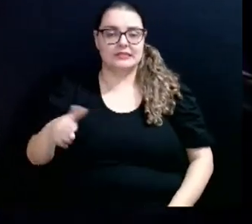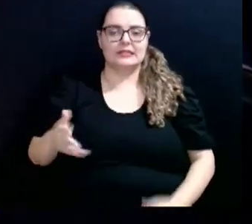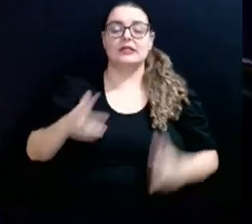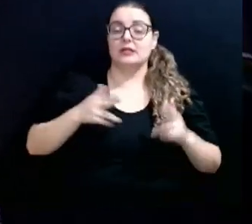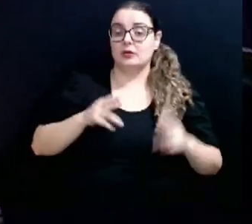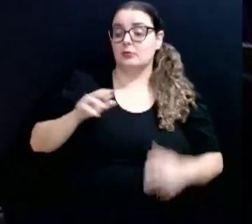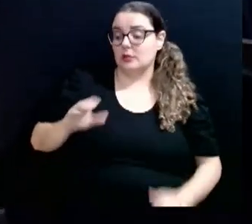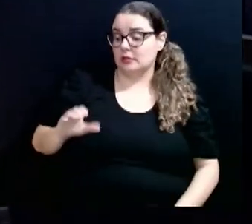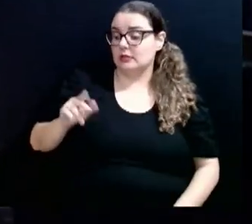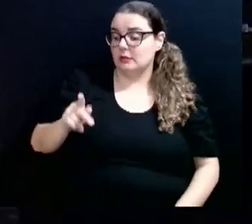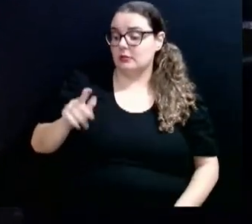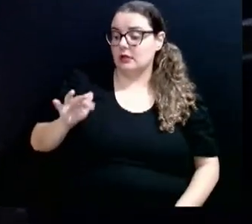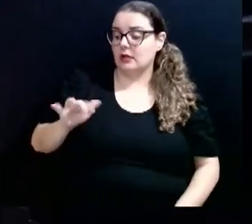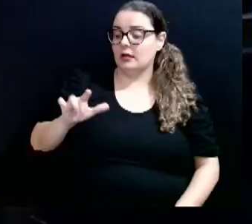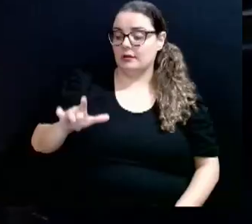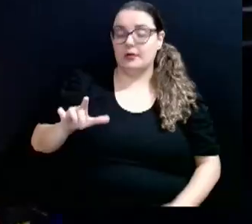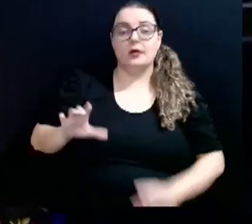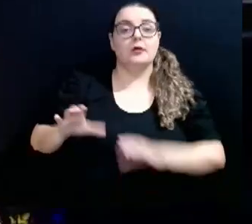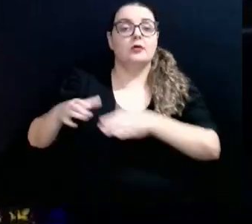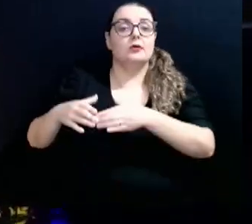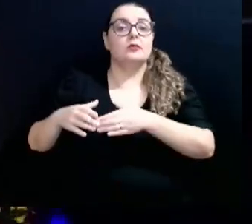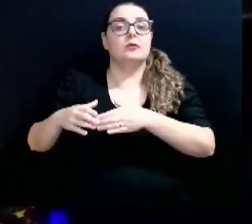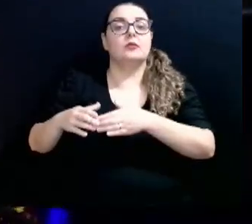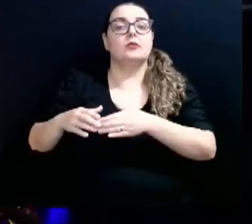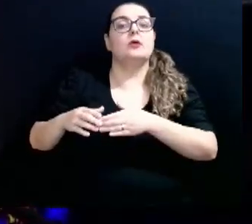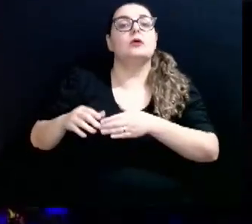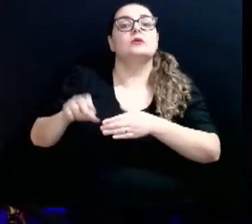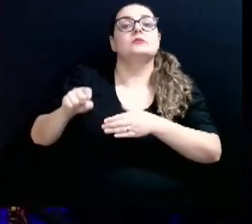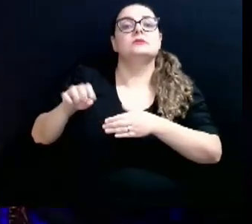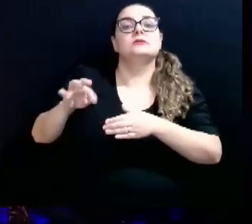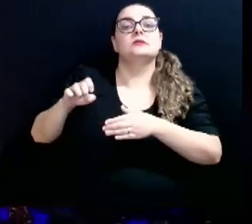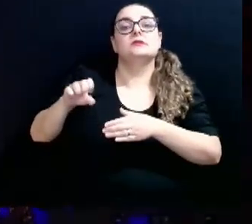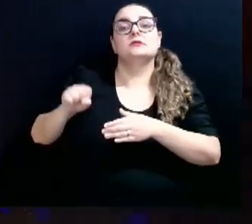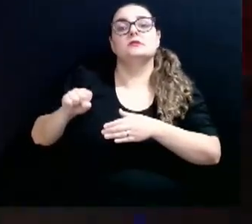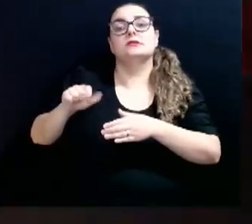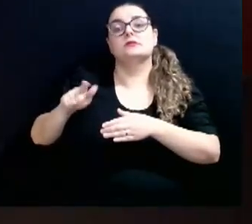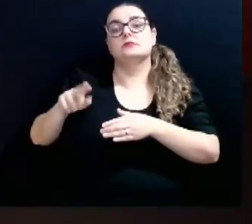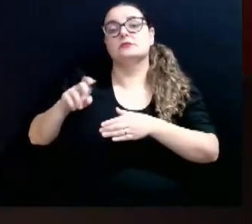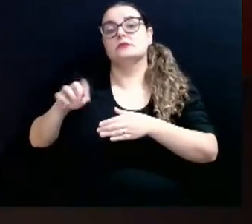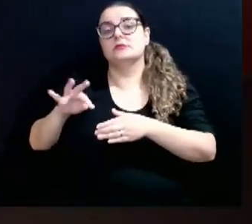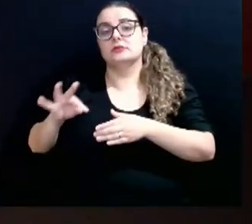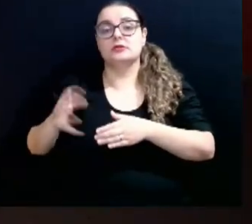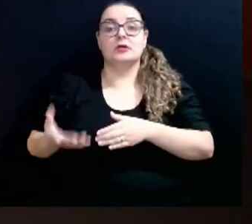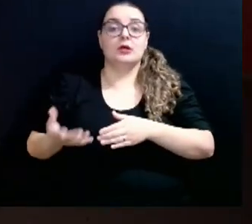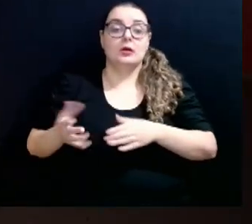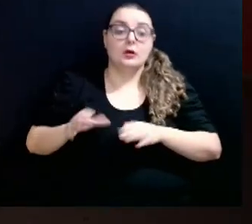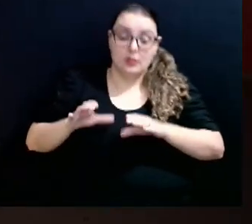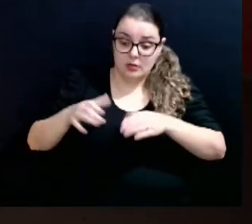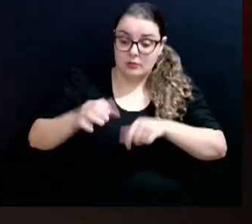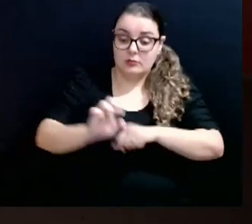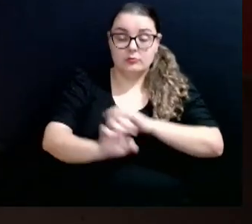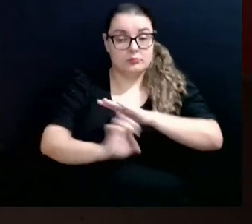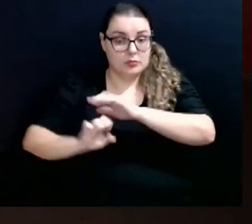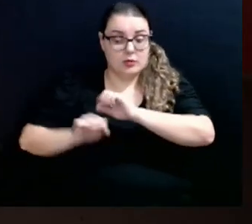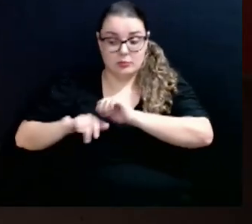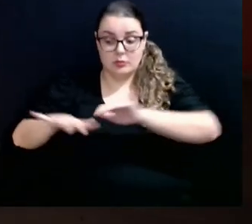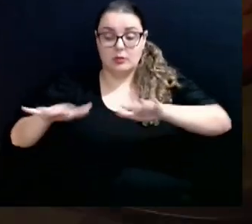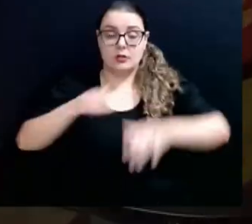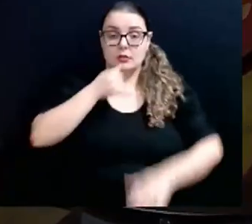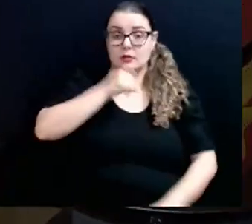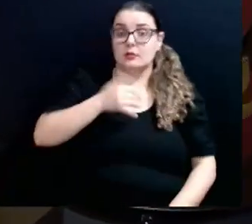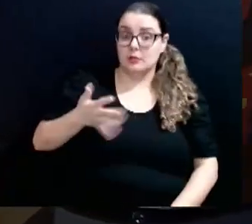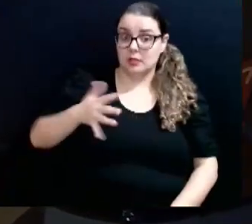parte do grupo Street Grid, né, que é uma multinacional muito importante no setor elétrico, a gente quer